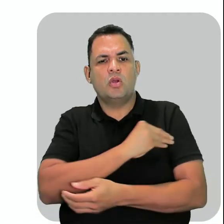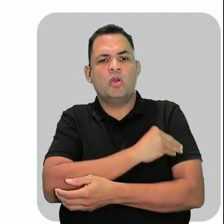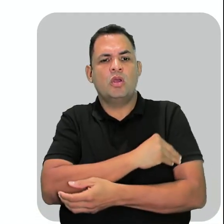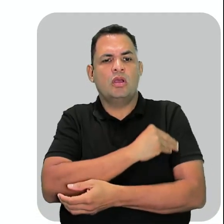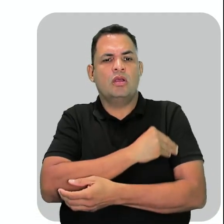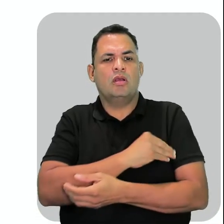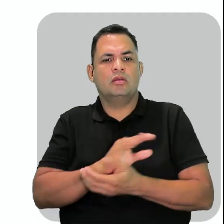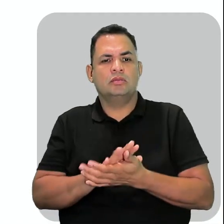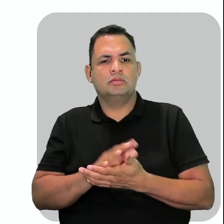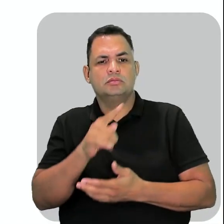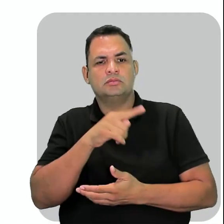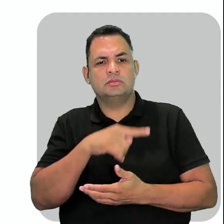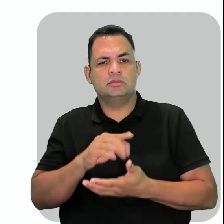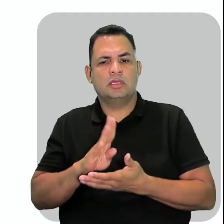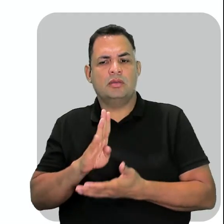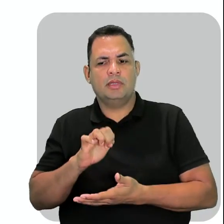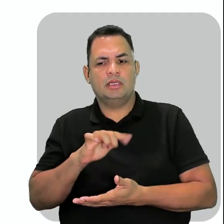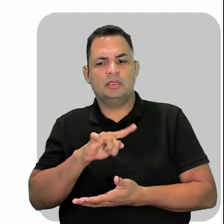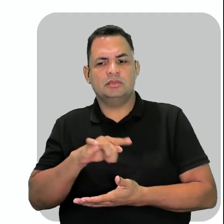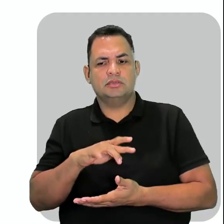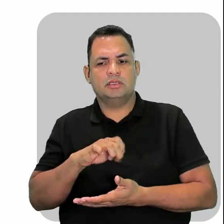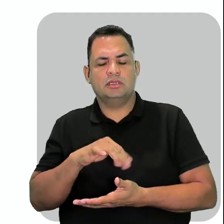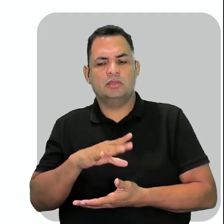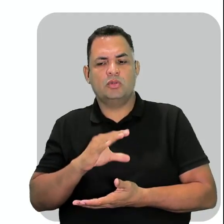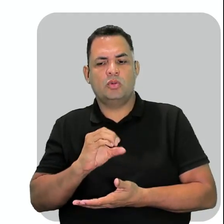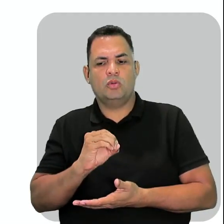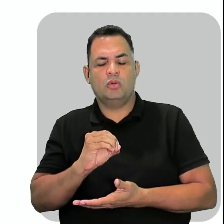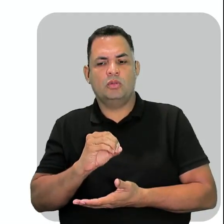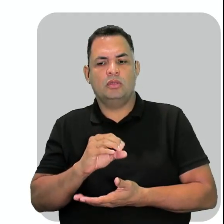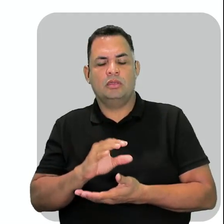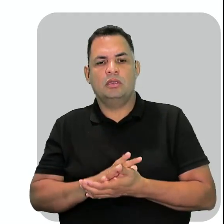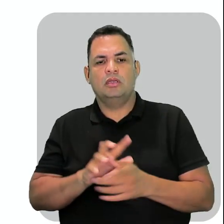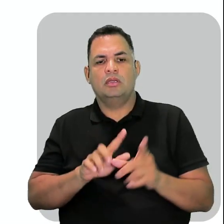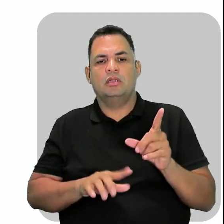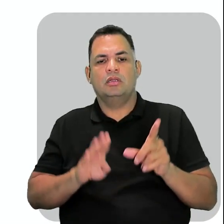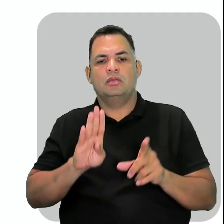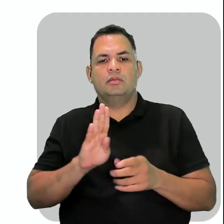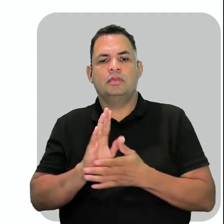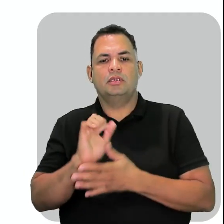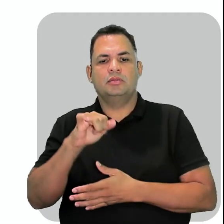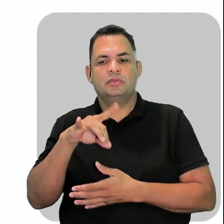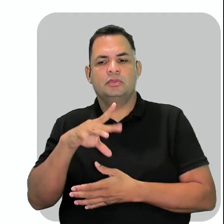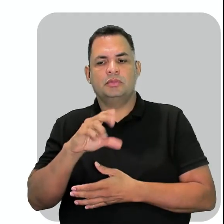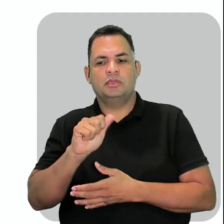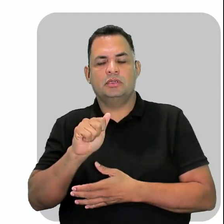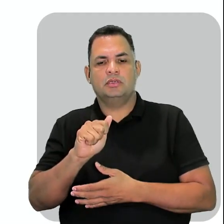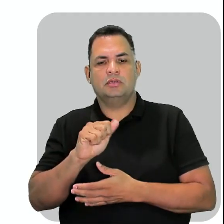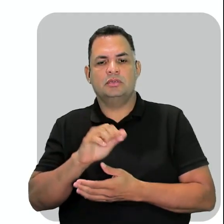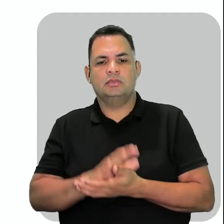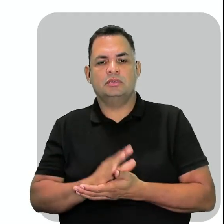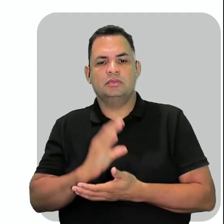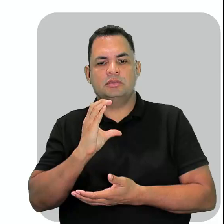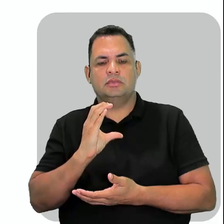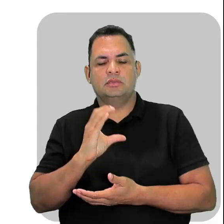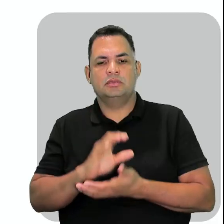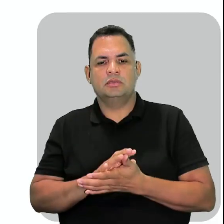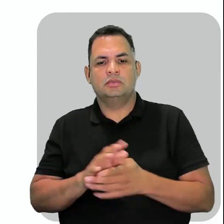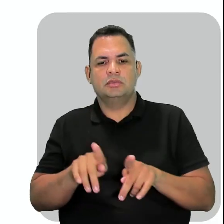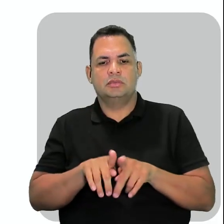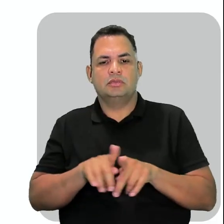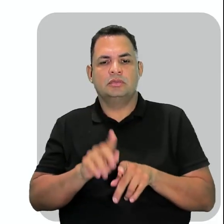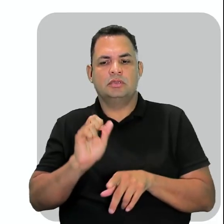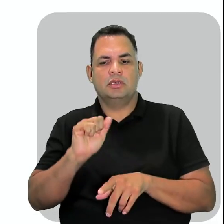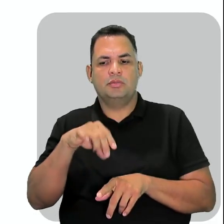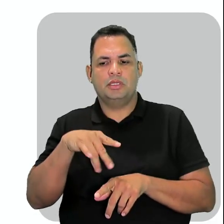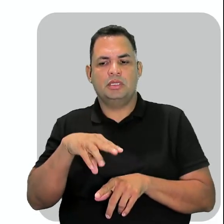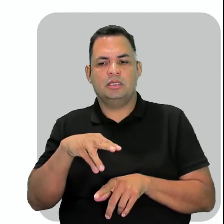e aqui o anel benzênico, a representação tá aqui. Na letra B, nós temos uma amida. Na letra C, ó, nós temos